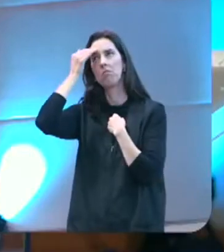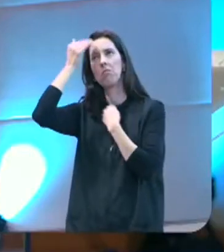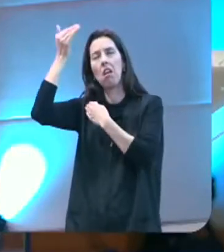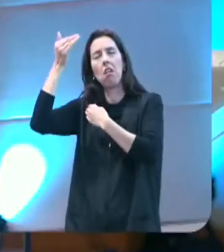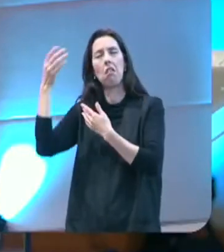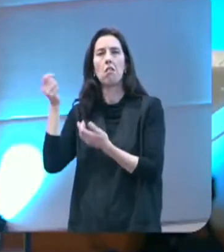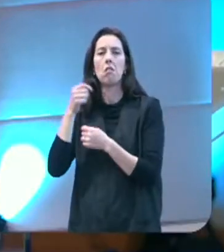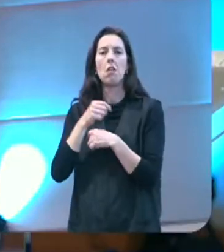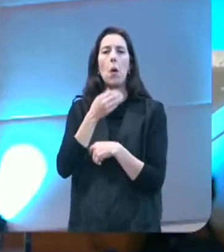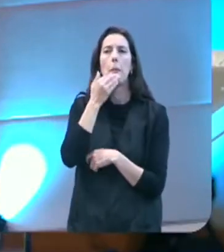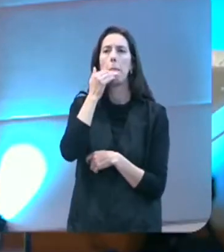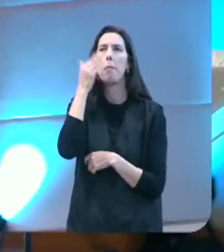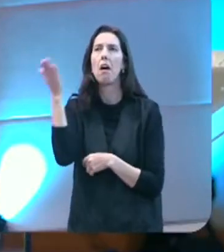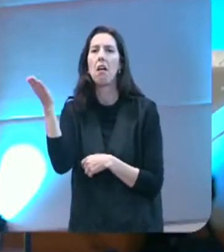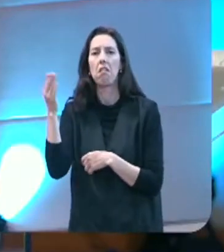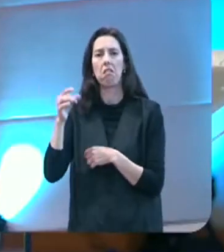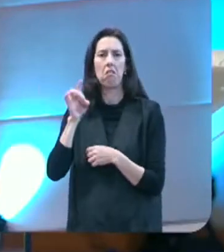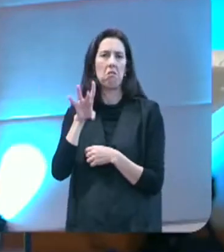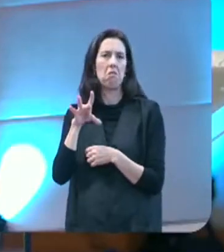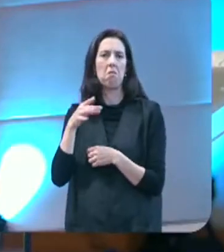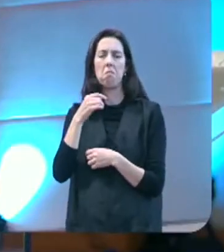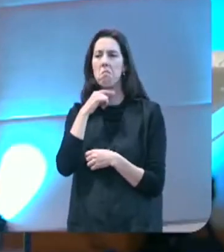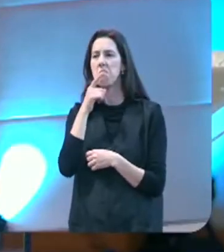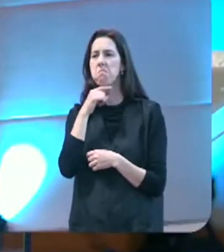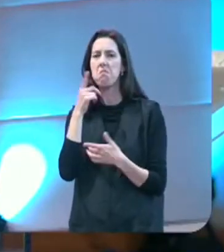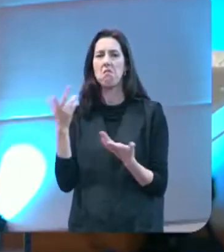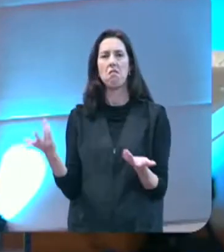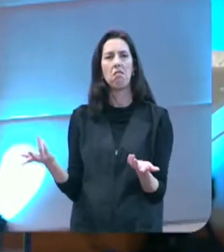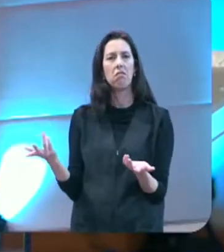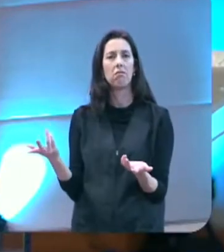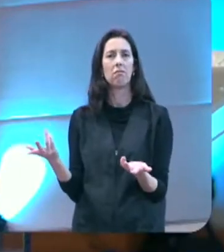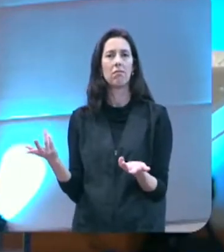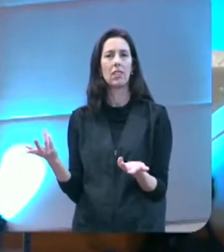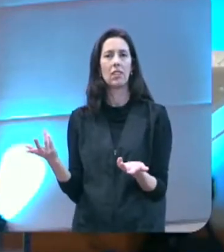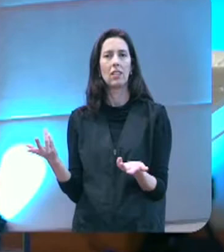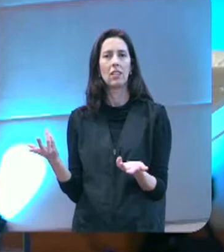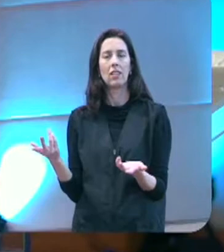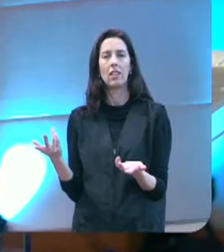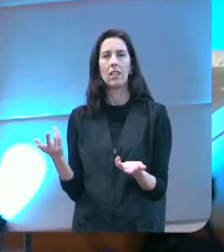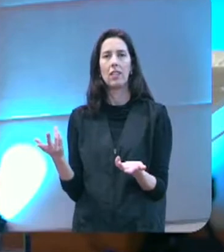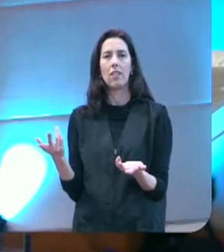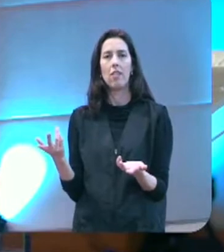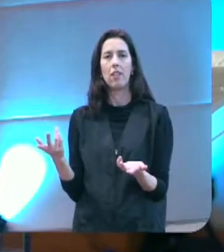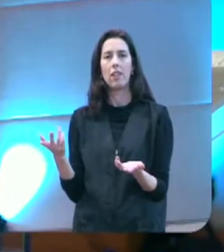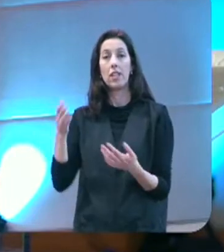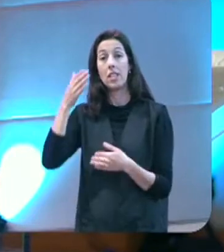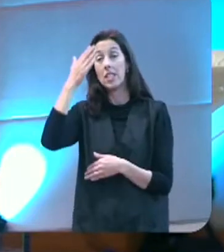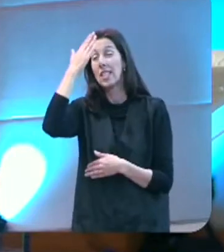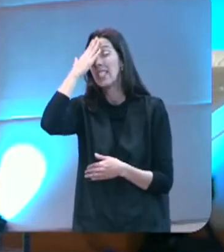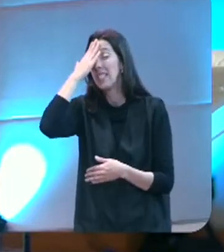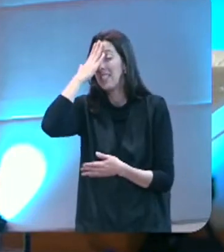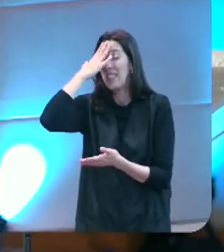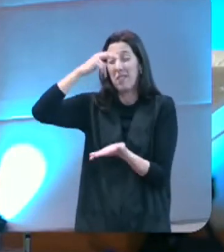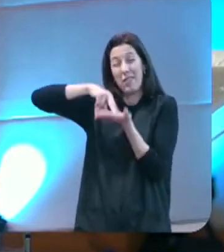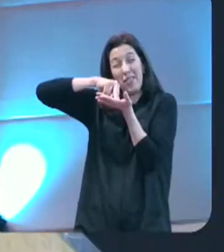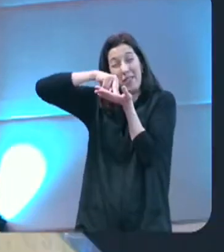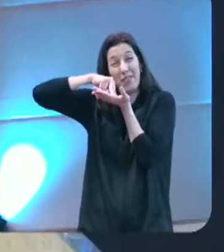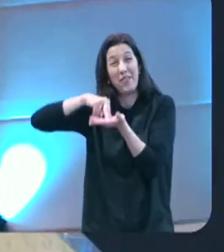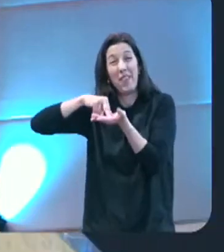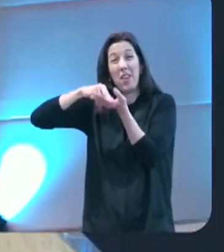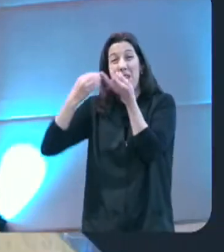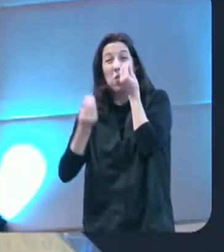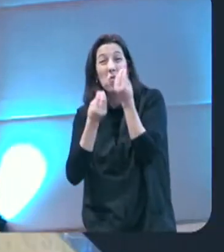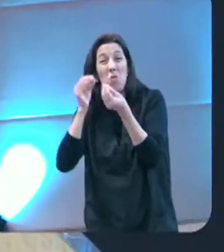Reconhecer Jesus como bom, como poderoso, como grande, como bondoso na nossa vida não é